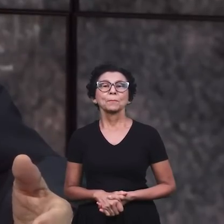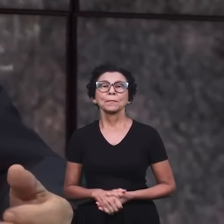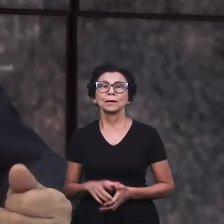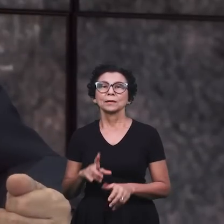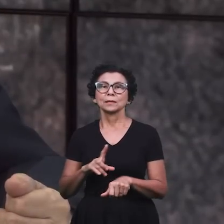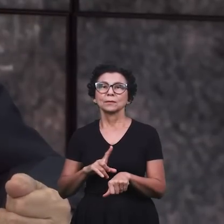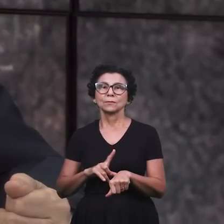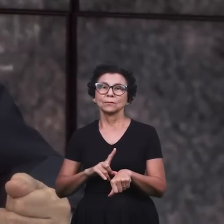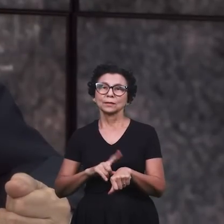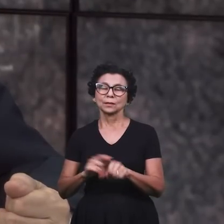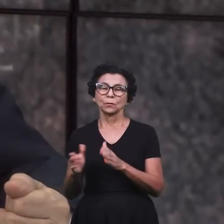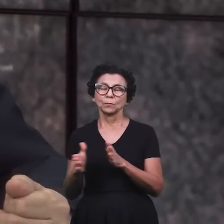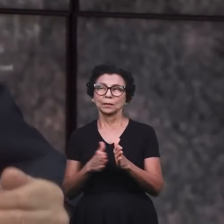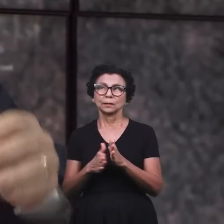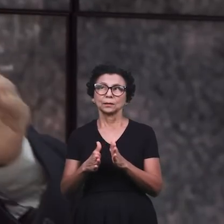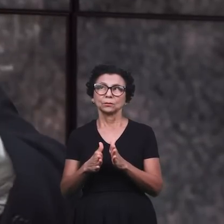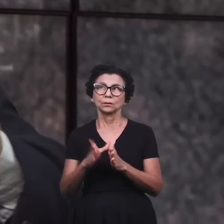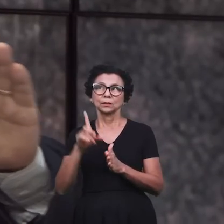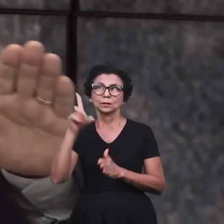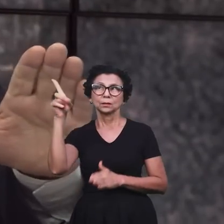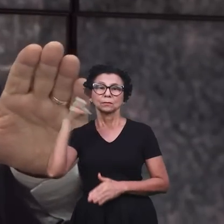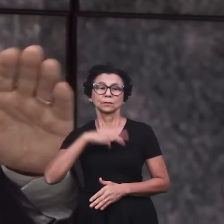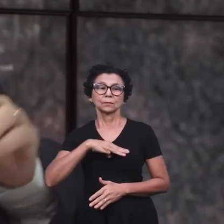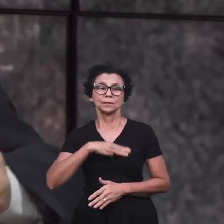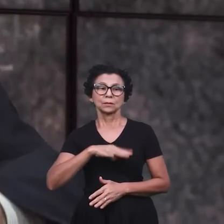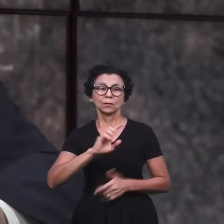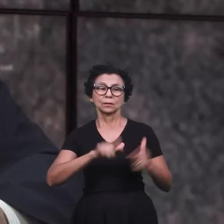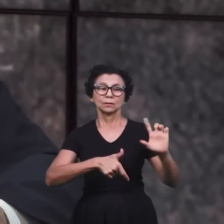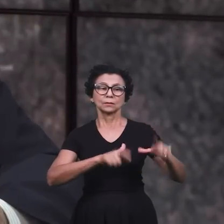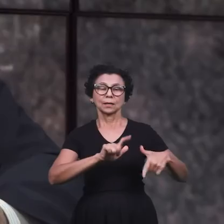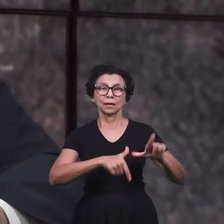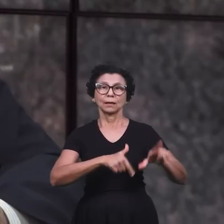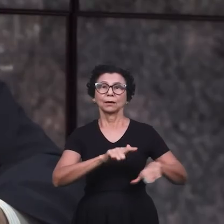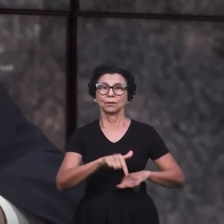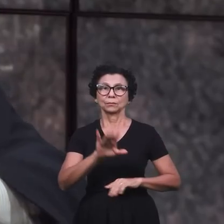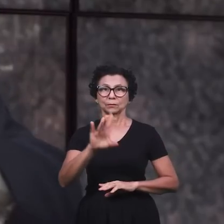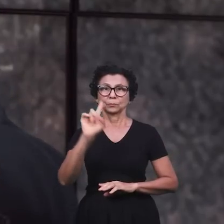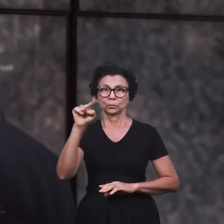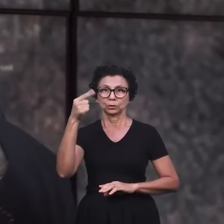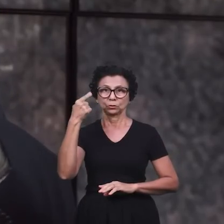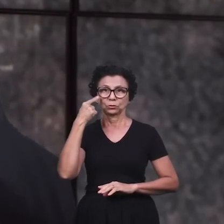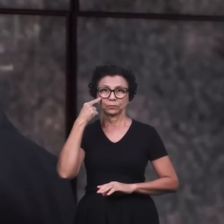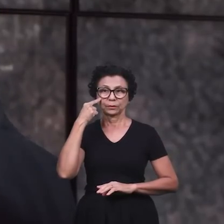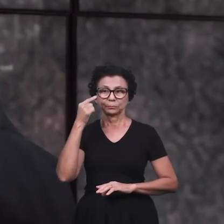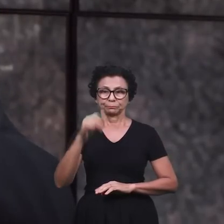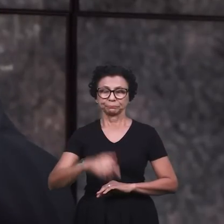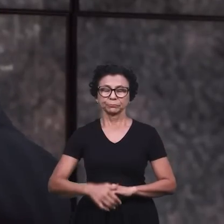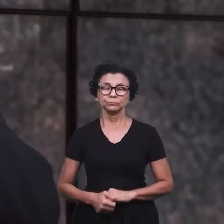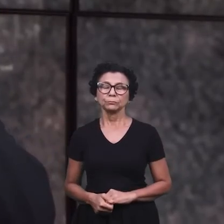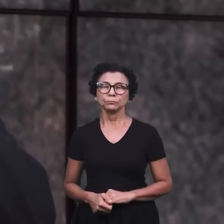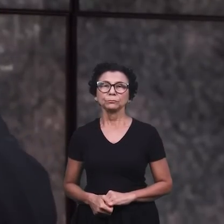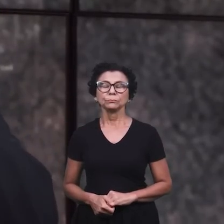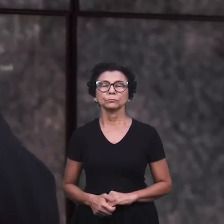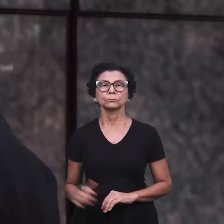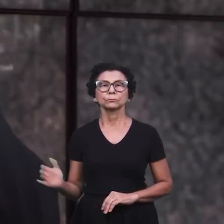ter misericórdia de Israel. Vamos deixar para falar isso mais à frente. Então, o Senhor faz